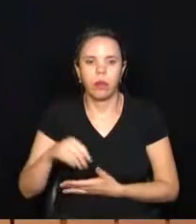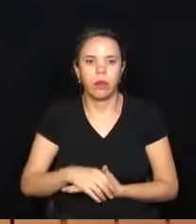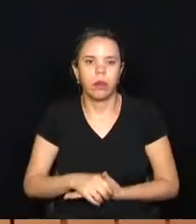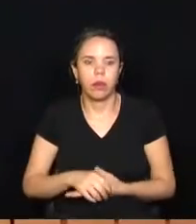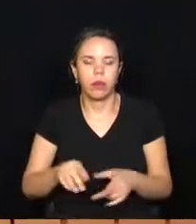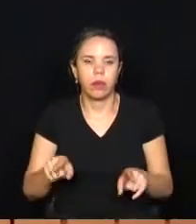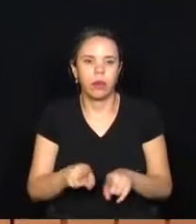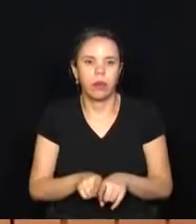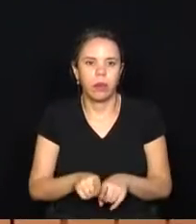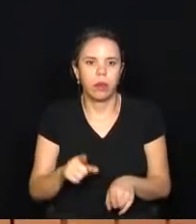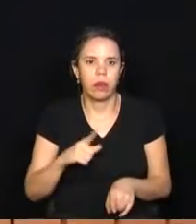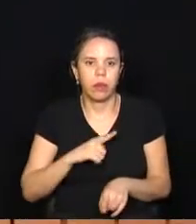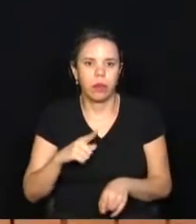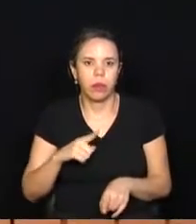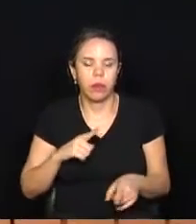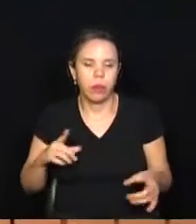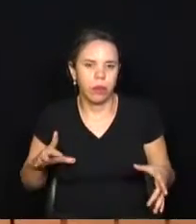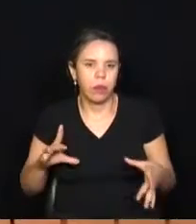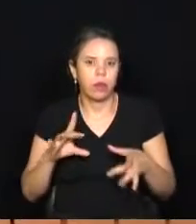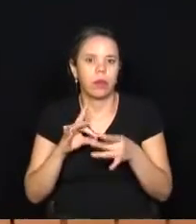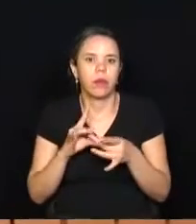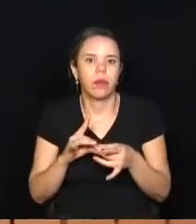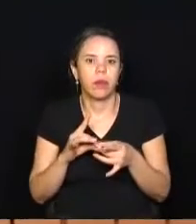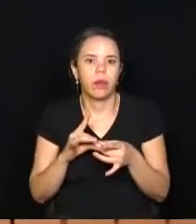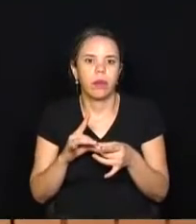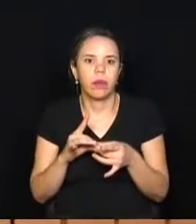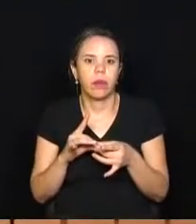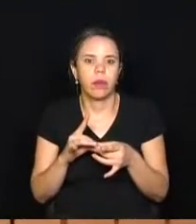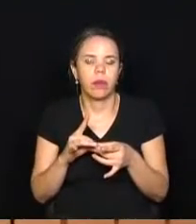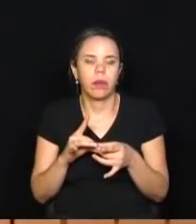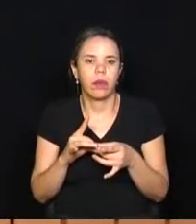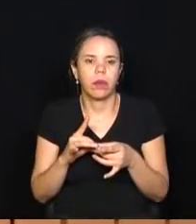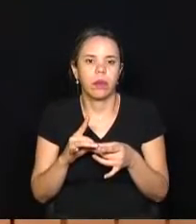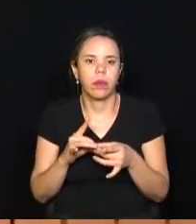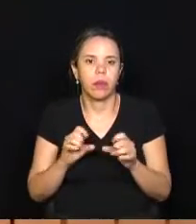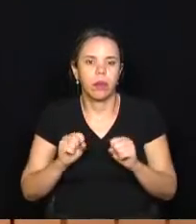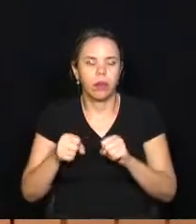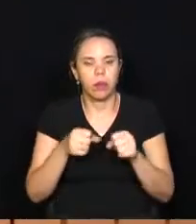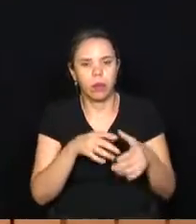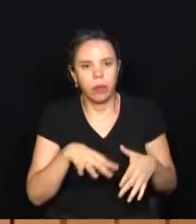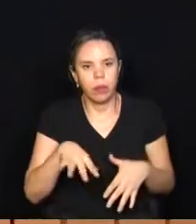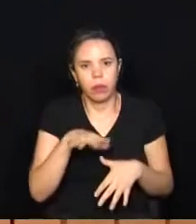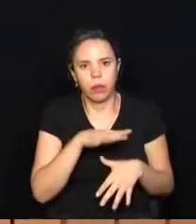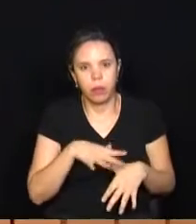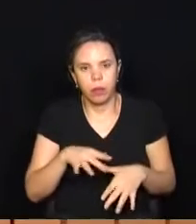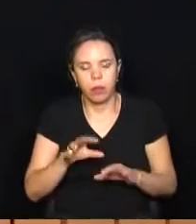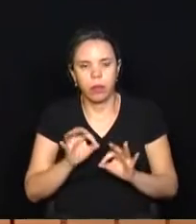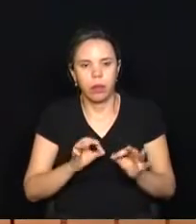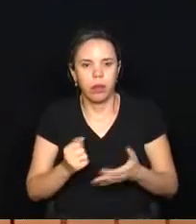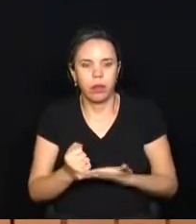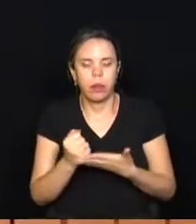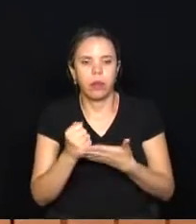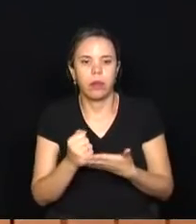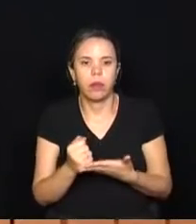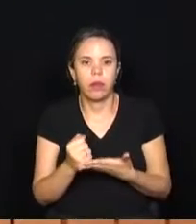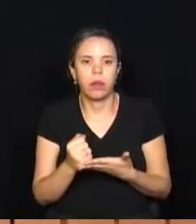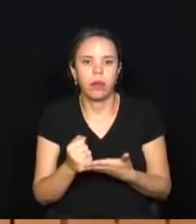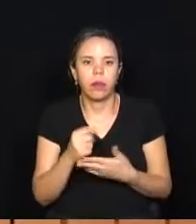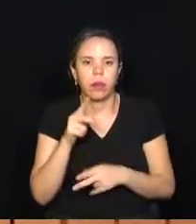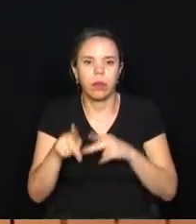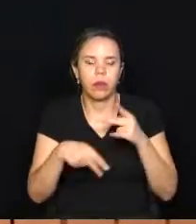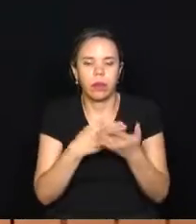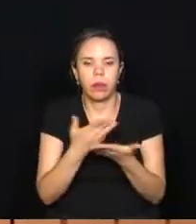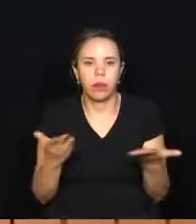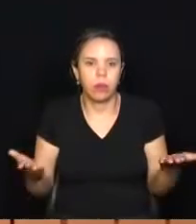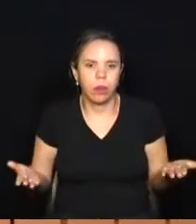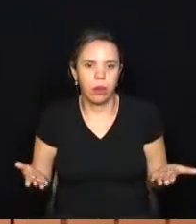também, tivessem as parceiras, mais parcerias, mais ajuda para essa população.